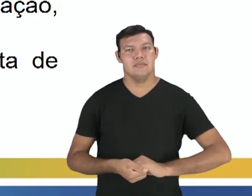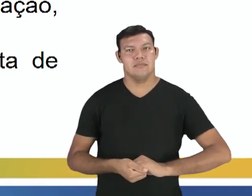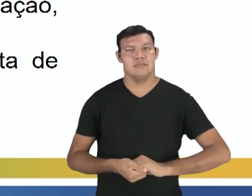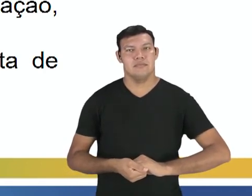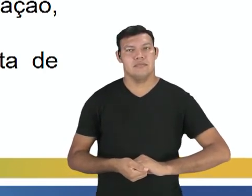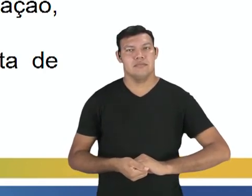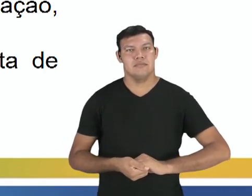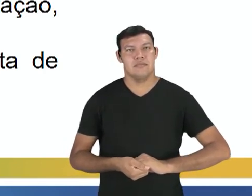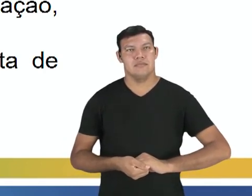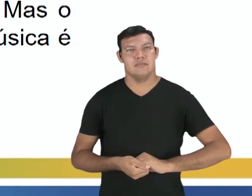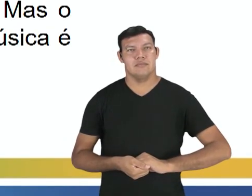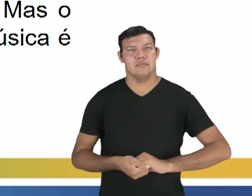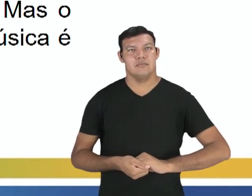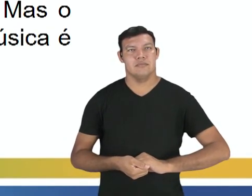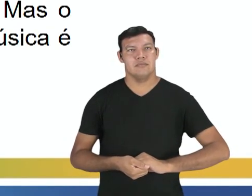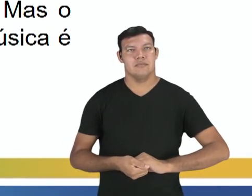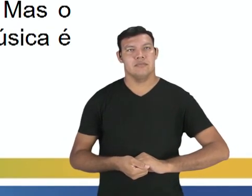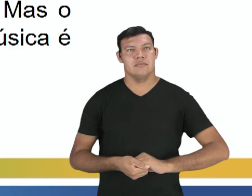comprovação, raciocínio lógico.